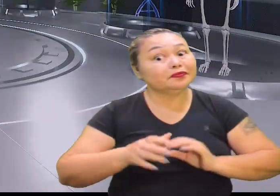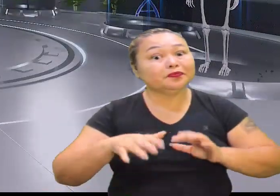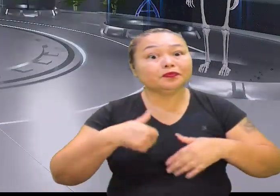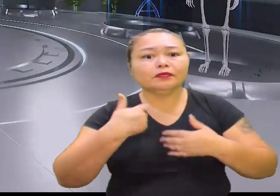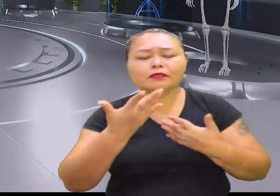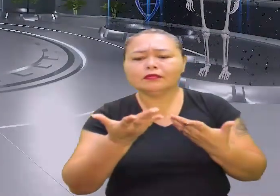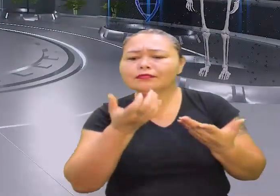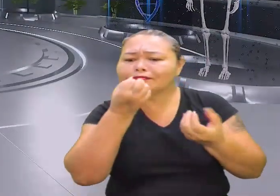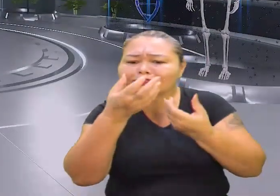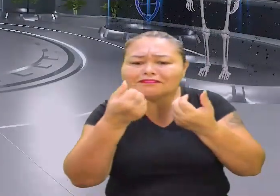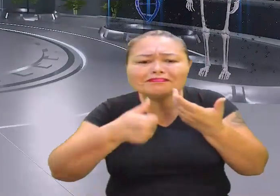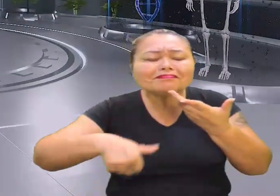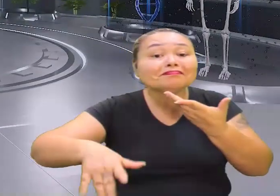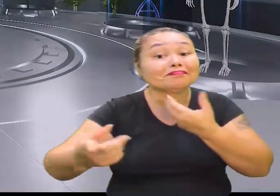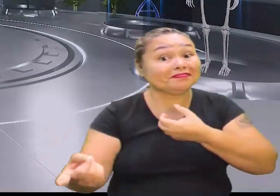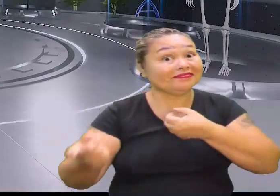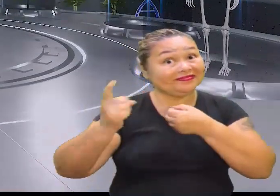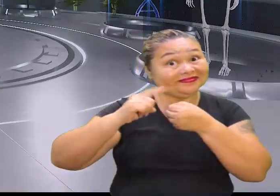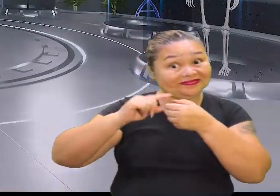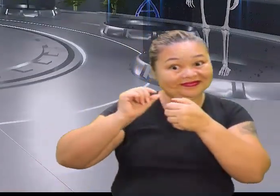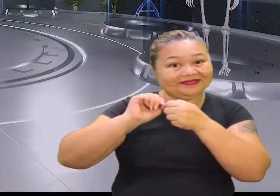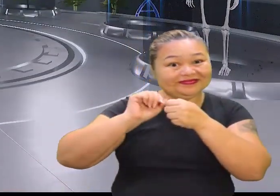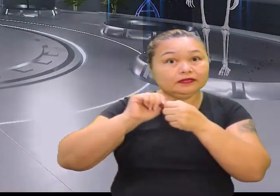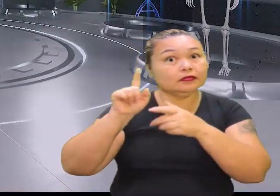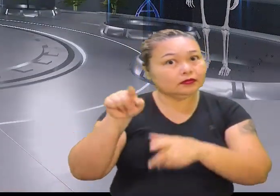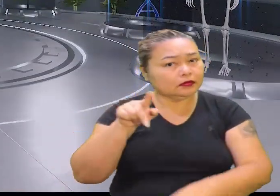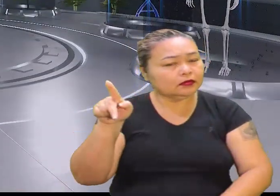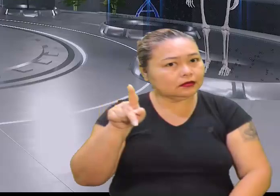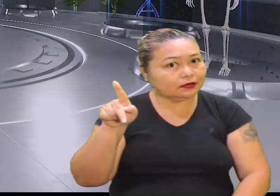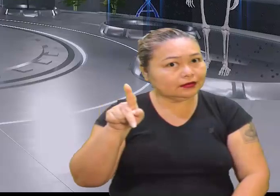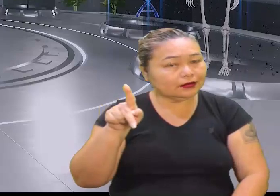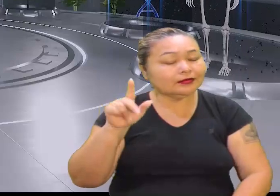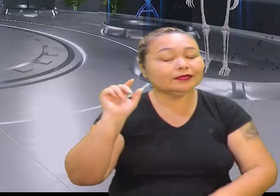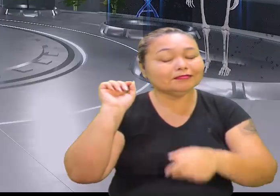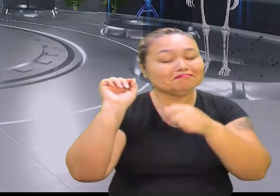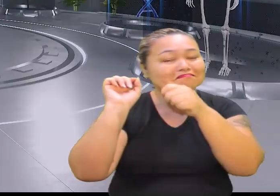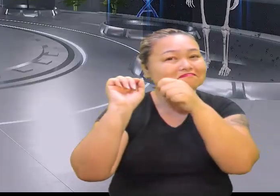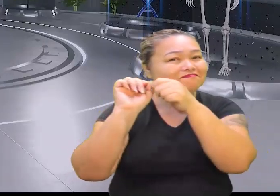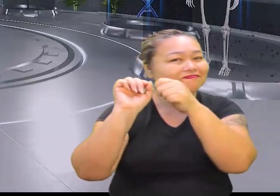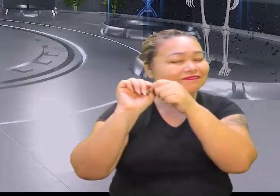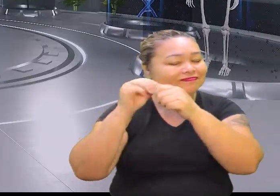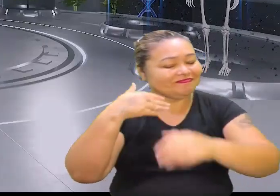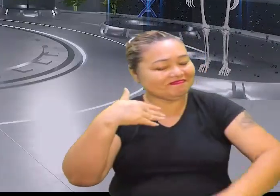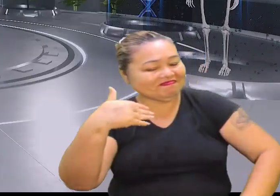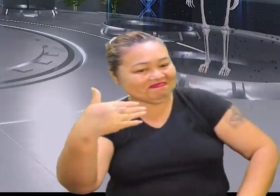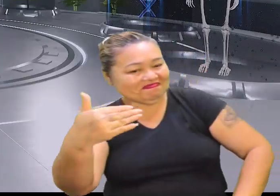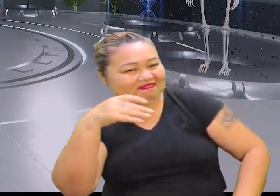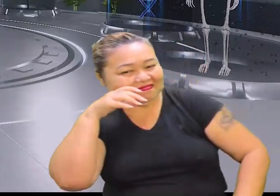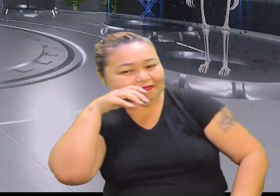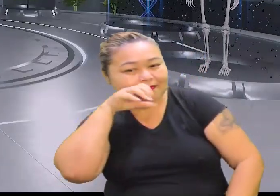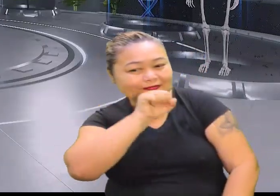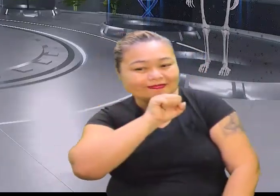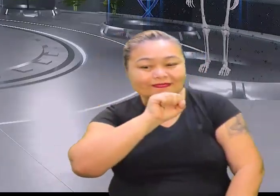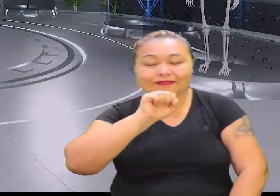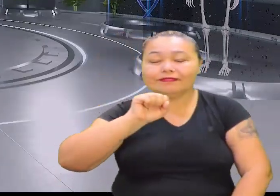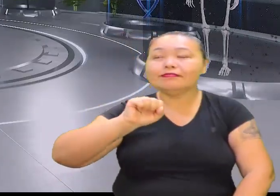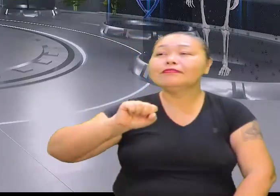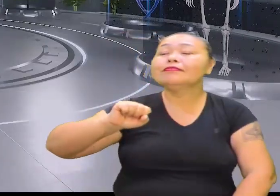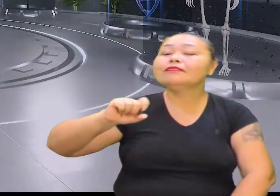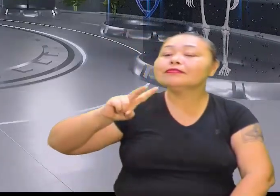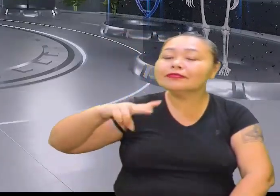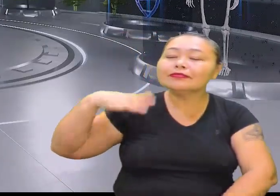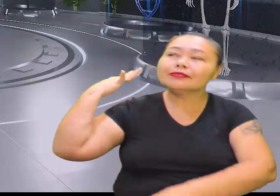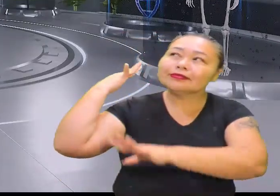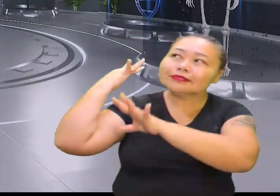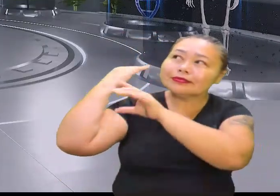Muito bem, meus queridos, voltamos e ó, professor, voltamos para fazer aquele bate-bola, jogo rápido, rever todos os